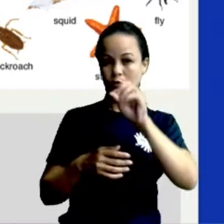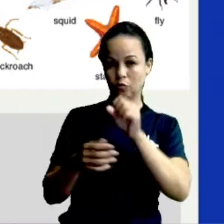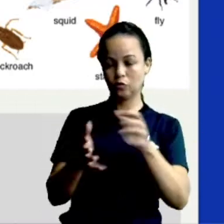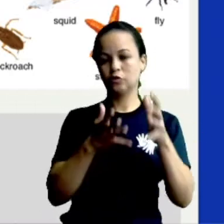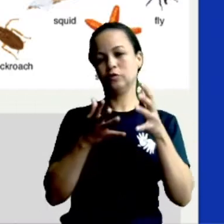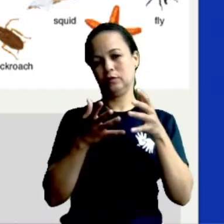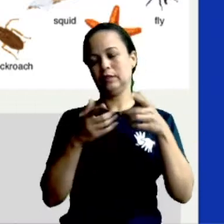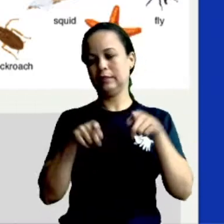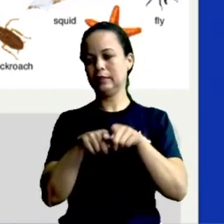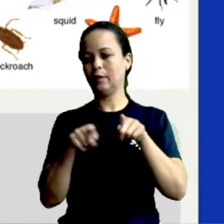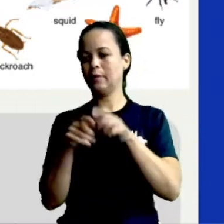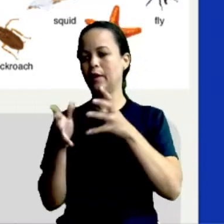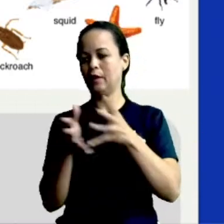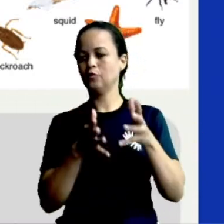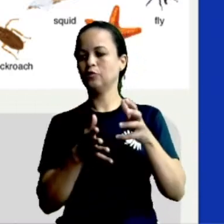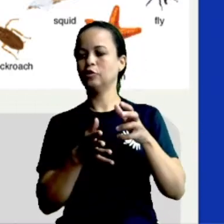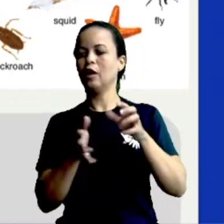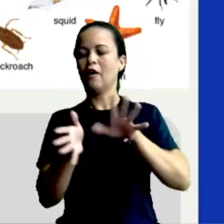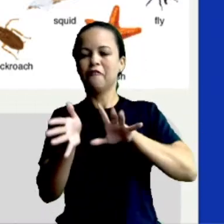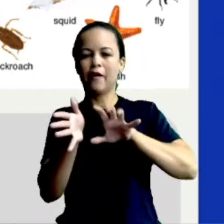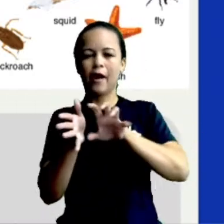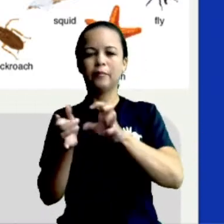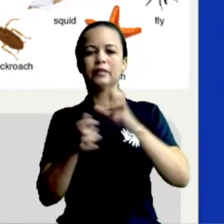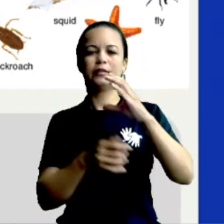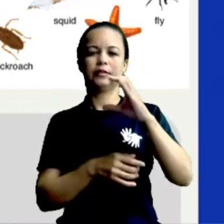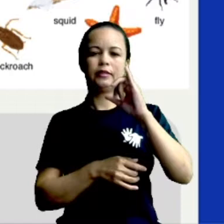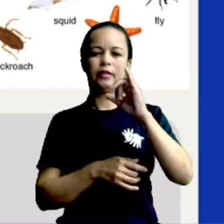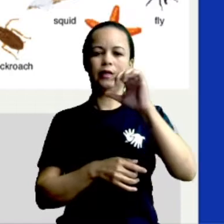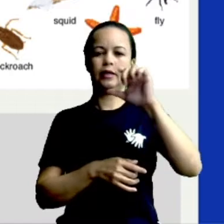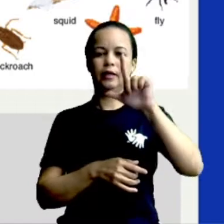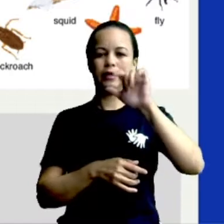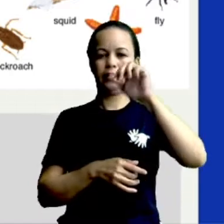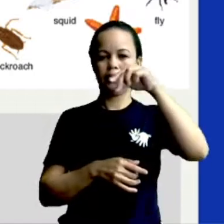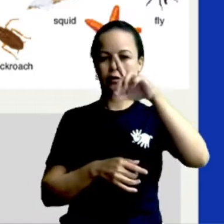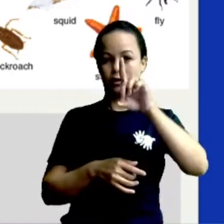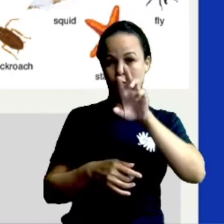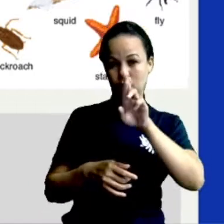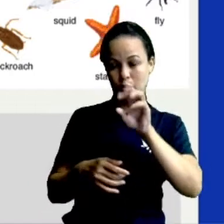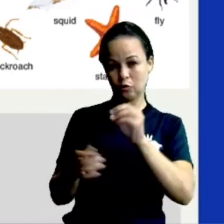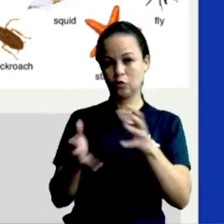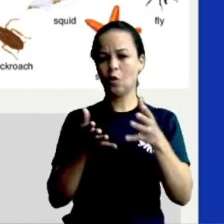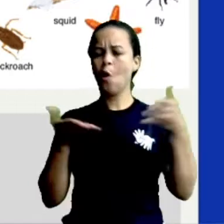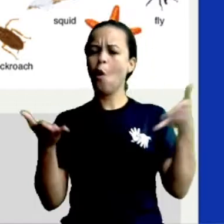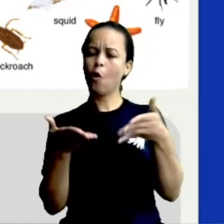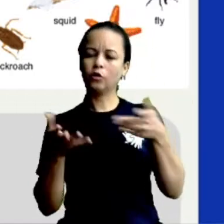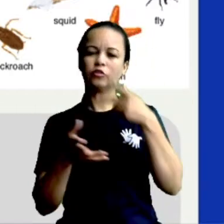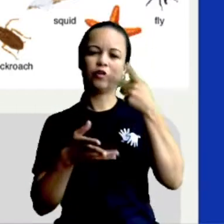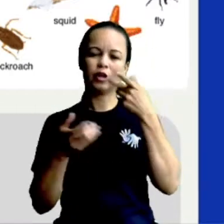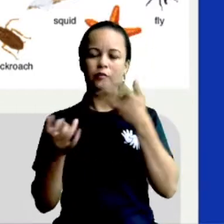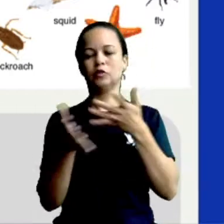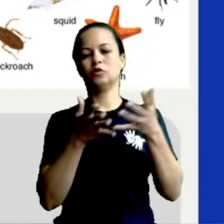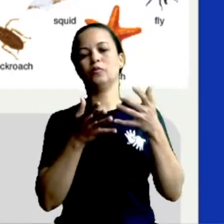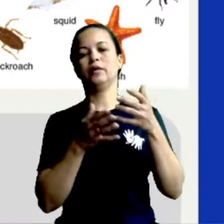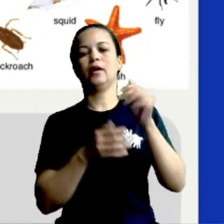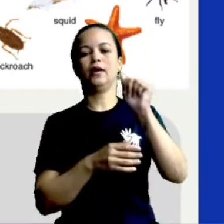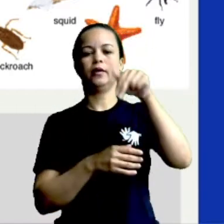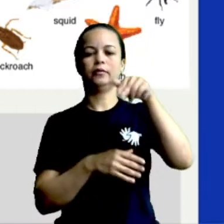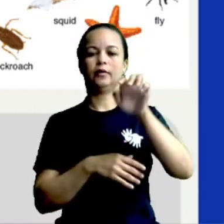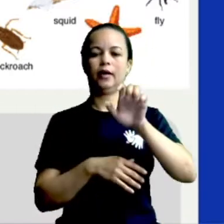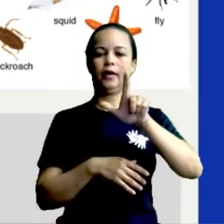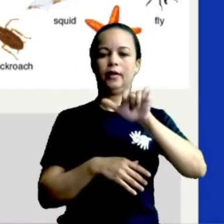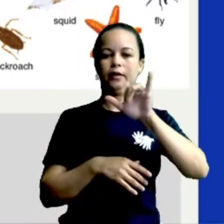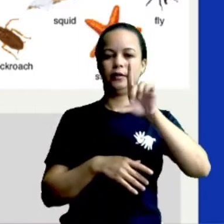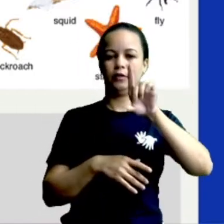vermes cilíndricos e as doenças que eles provocam. Hoje falaremos sobre anelídeos e moluscos, e nas aulas